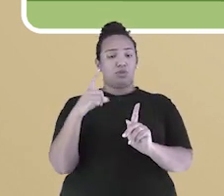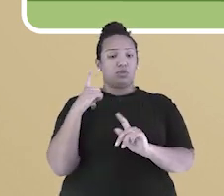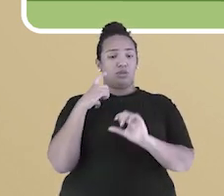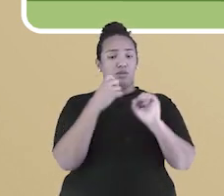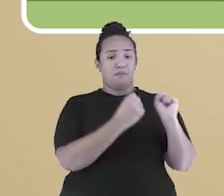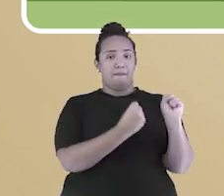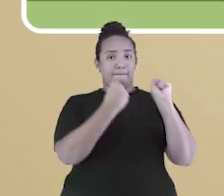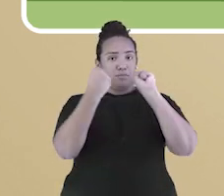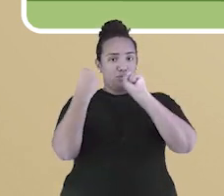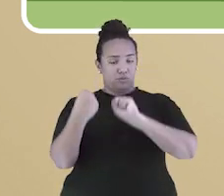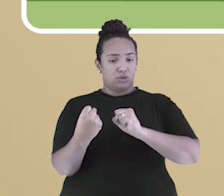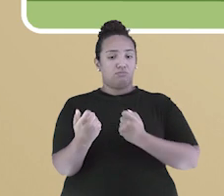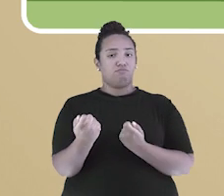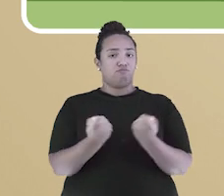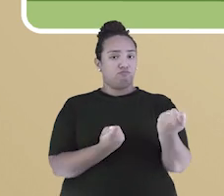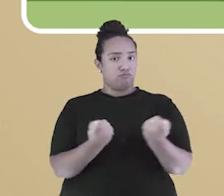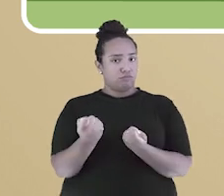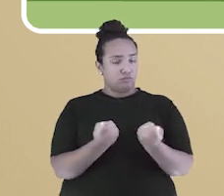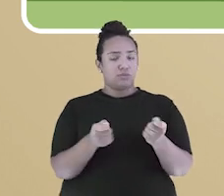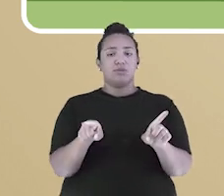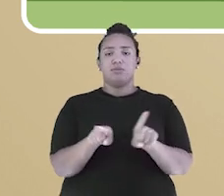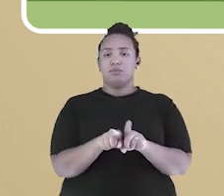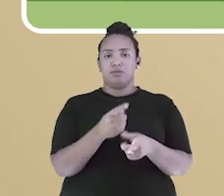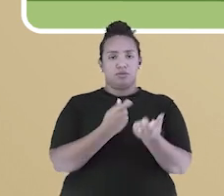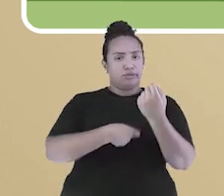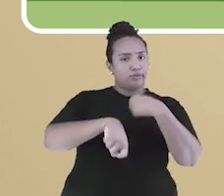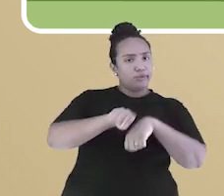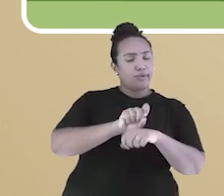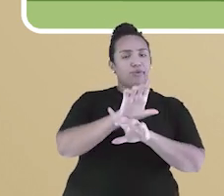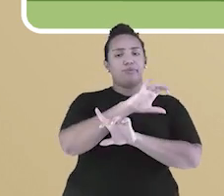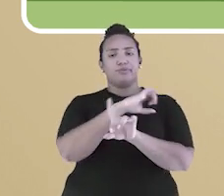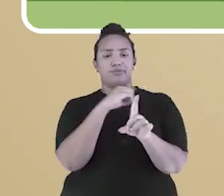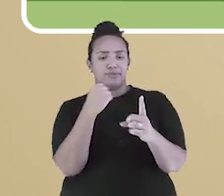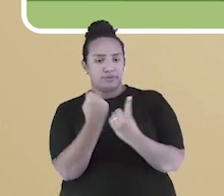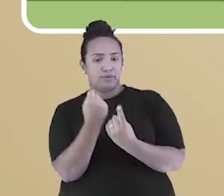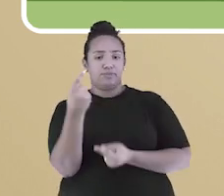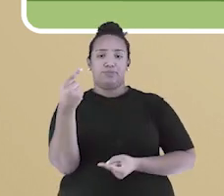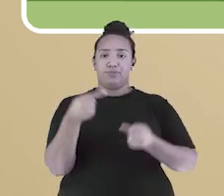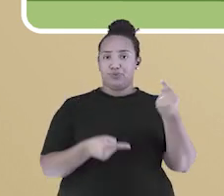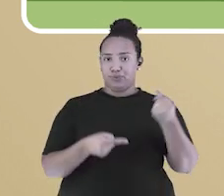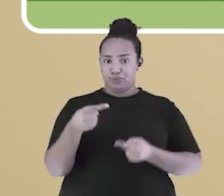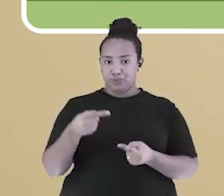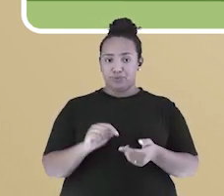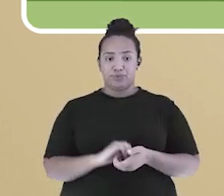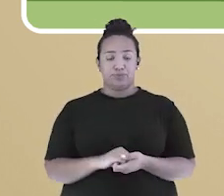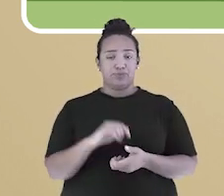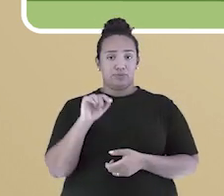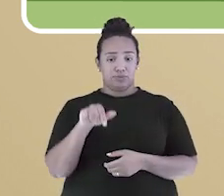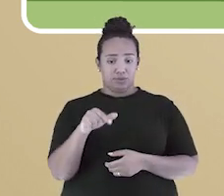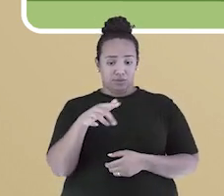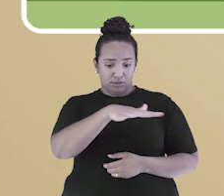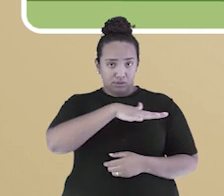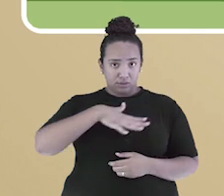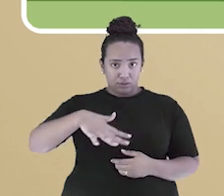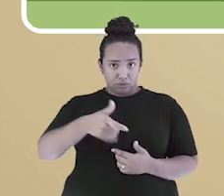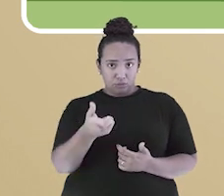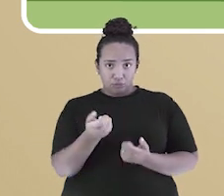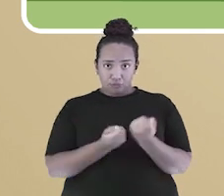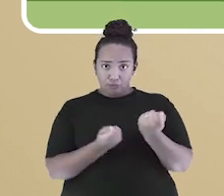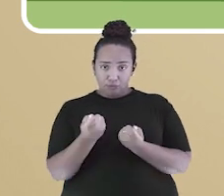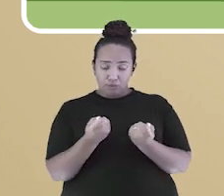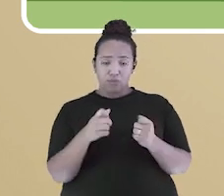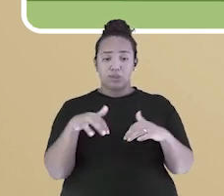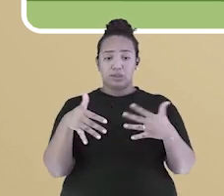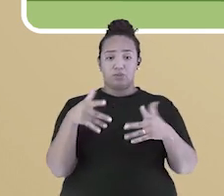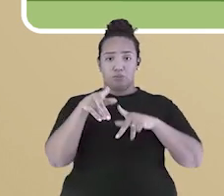e domínio sobre ele, tanto econômico como social e político. Esse domínio sobre o território traz ao povo que